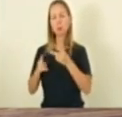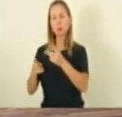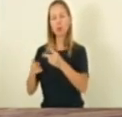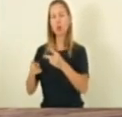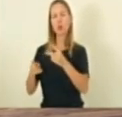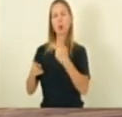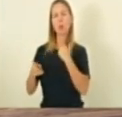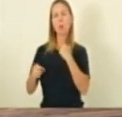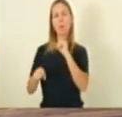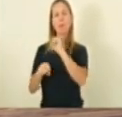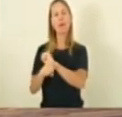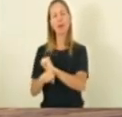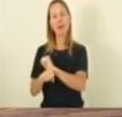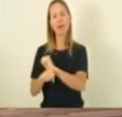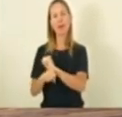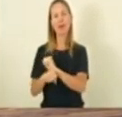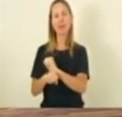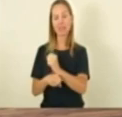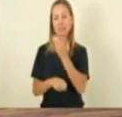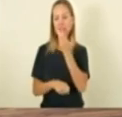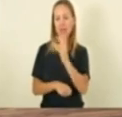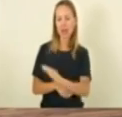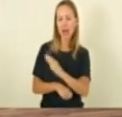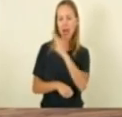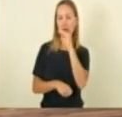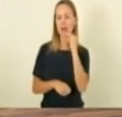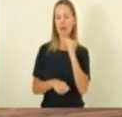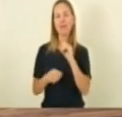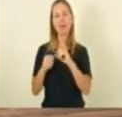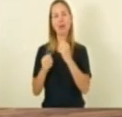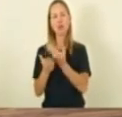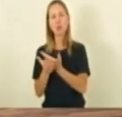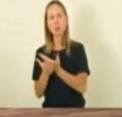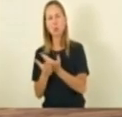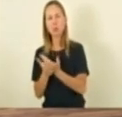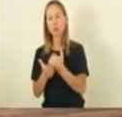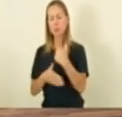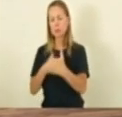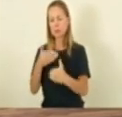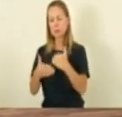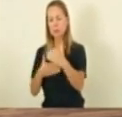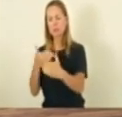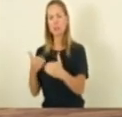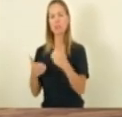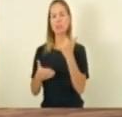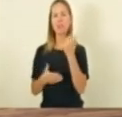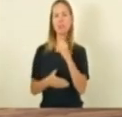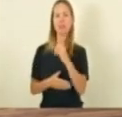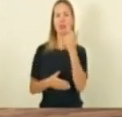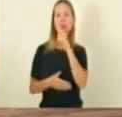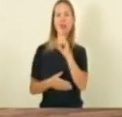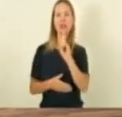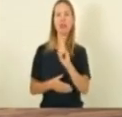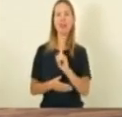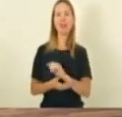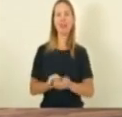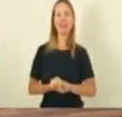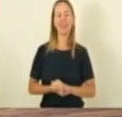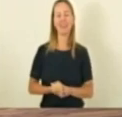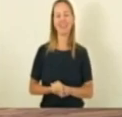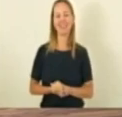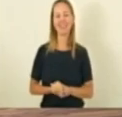em crianças, adolescentes, e não se faz isso se não é com investimentos. E eu acredito que